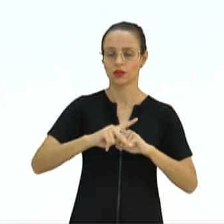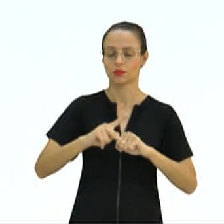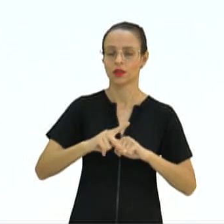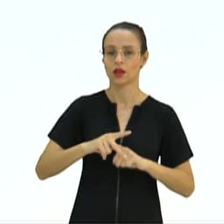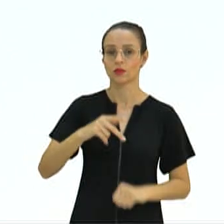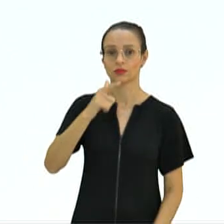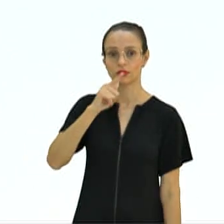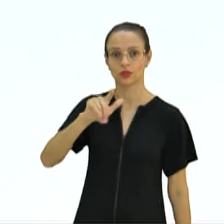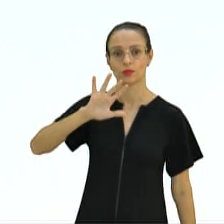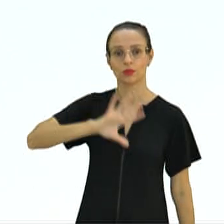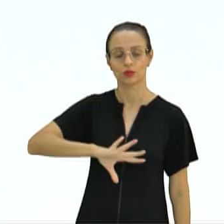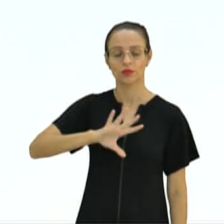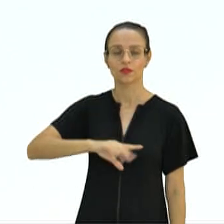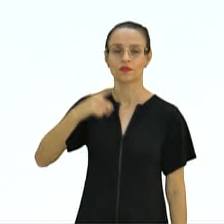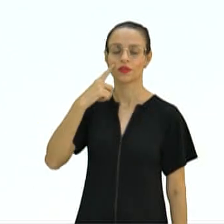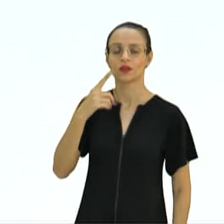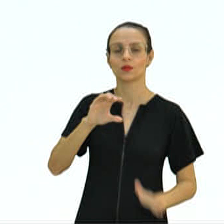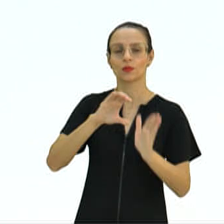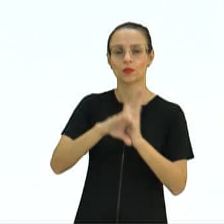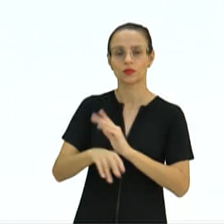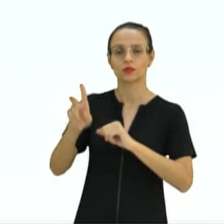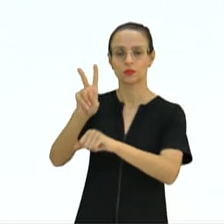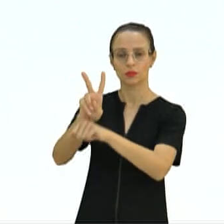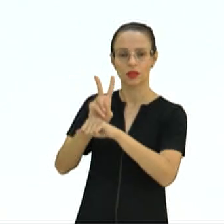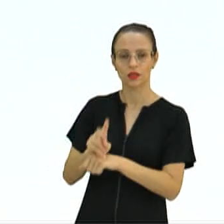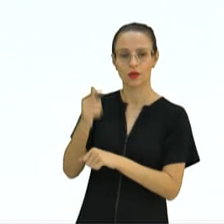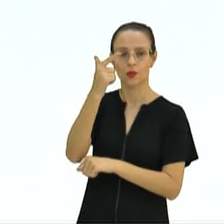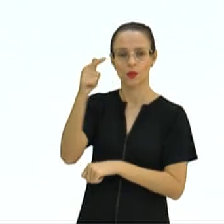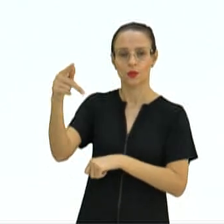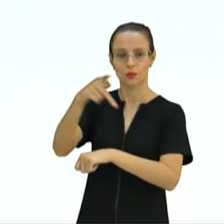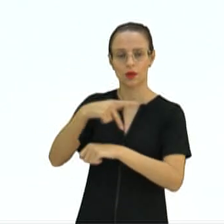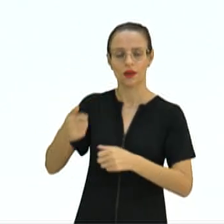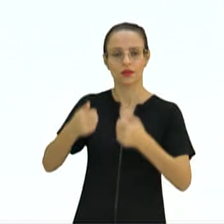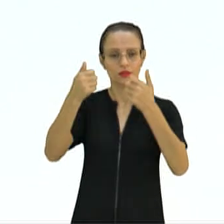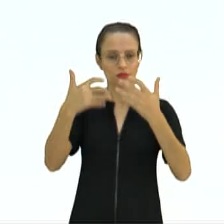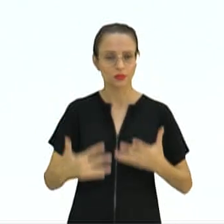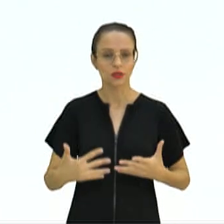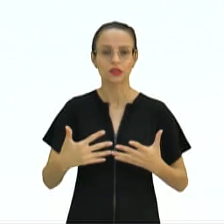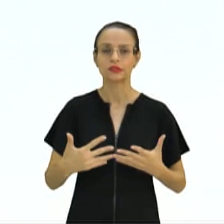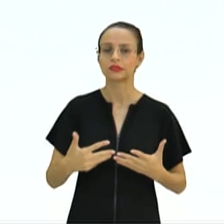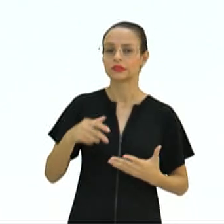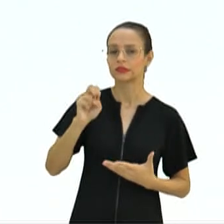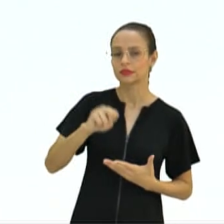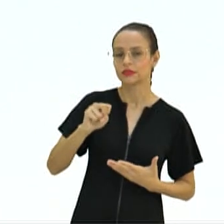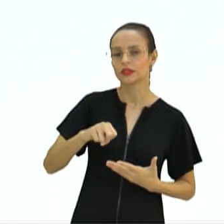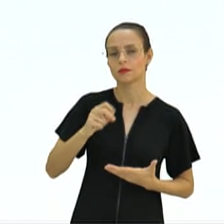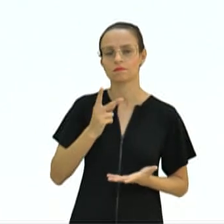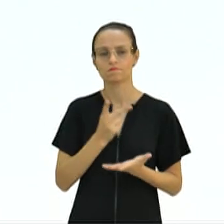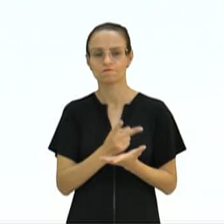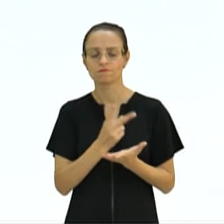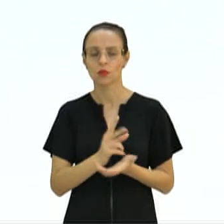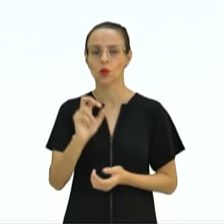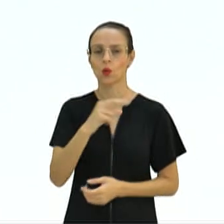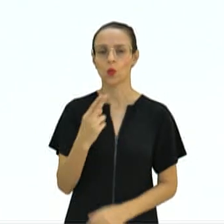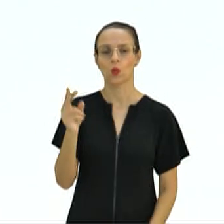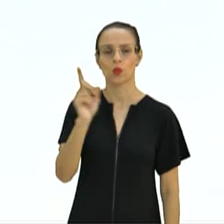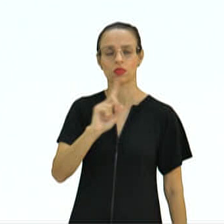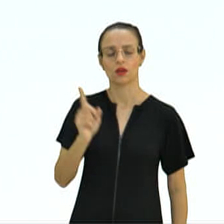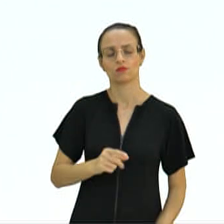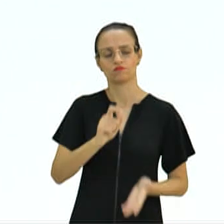de estrangeirismos, caracterizando-os segundo a conservação ou não de sua forma gráfica de